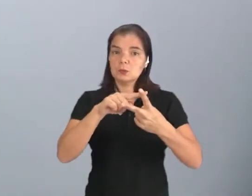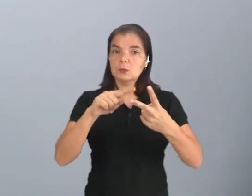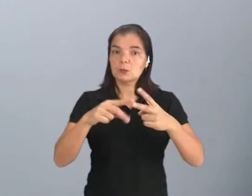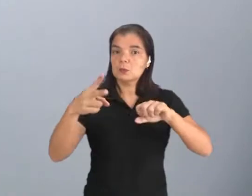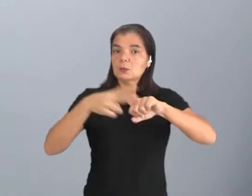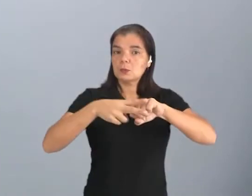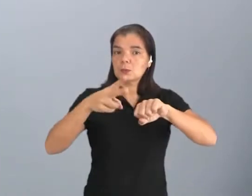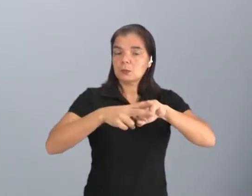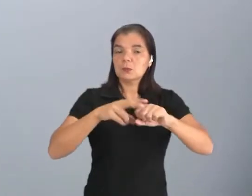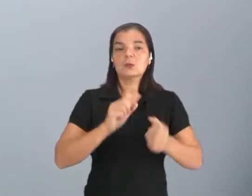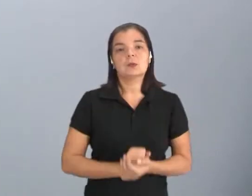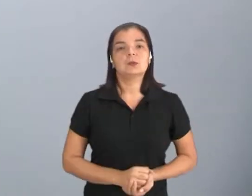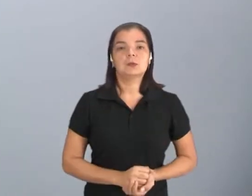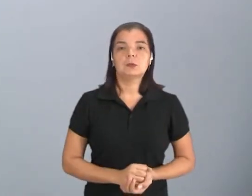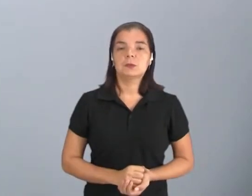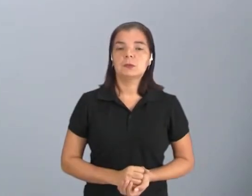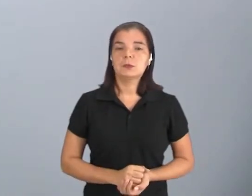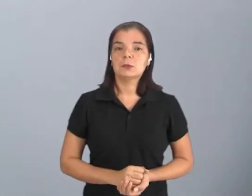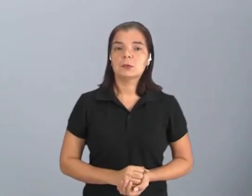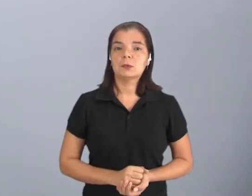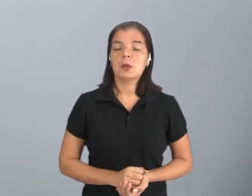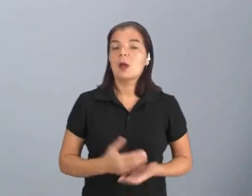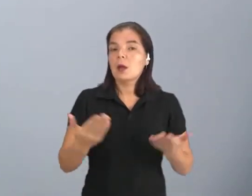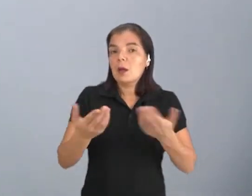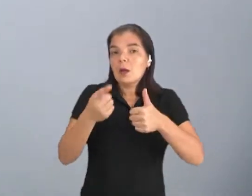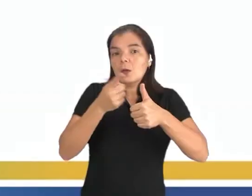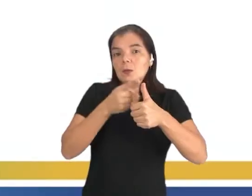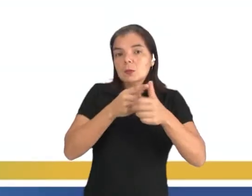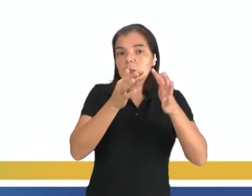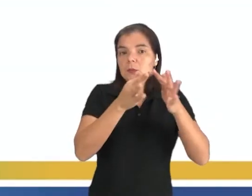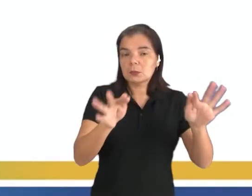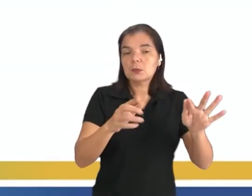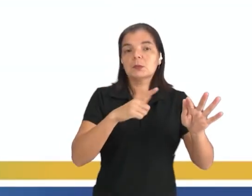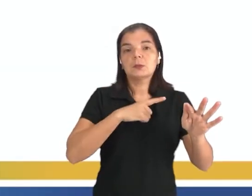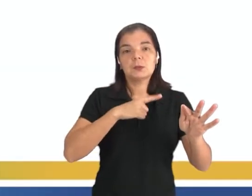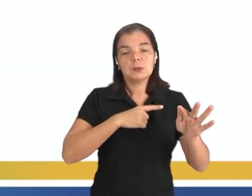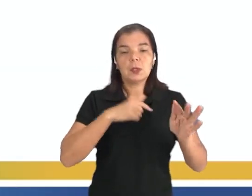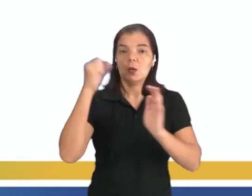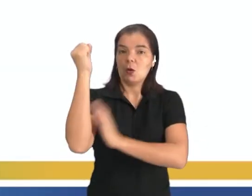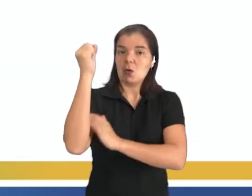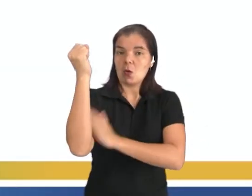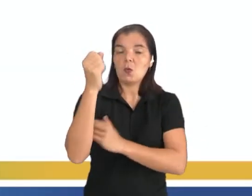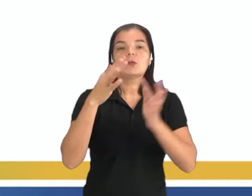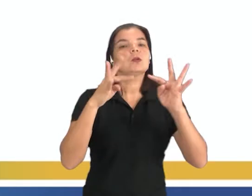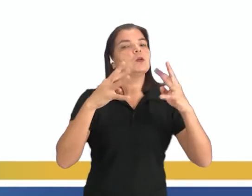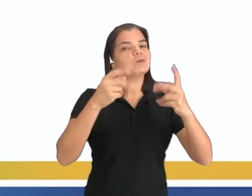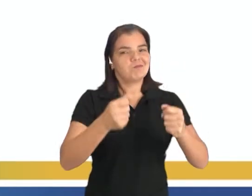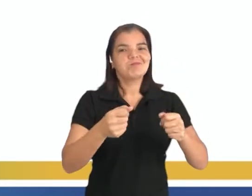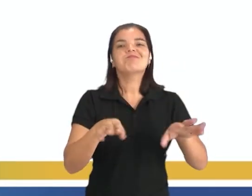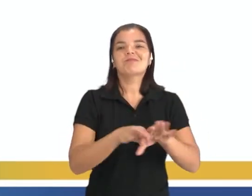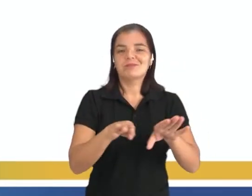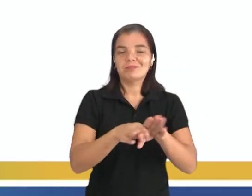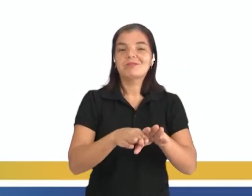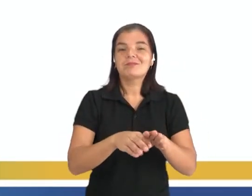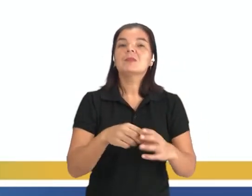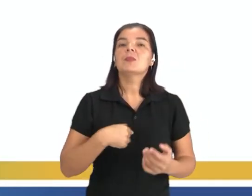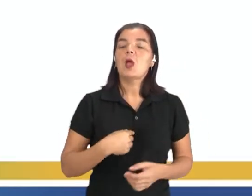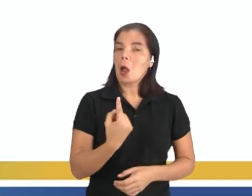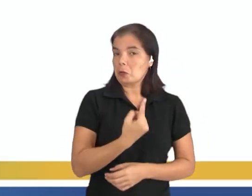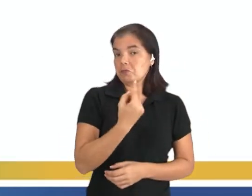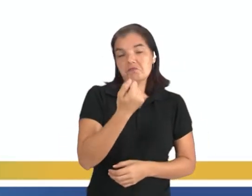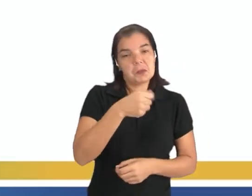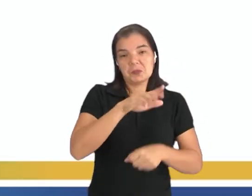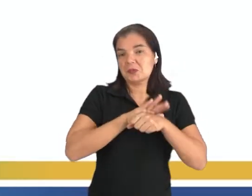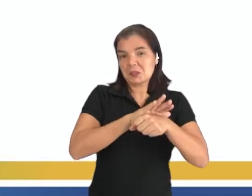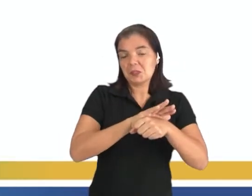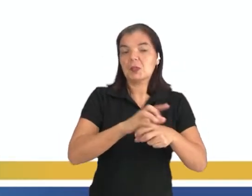formas verbais, dois verbos. A primeira parte, ele tem a força, está completa. Quer dizer que ela ainda é